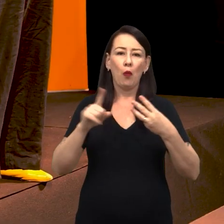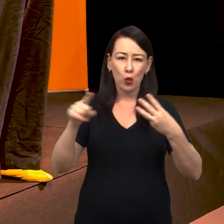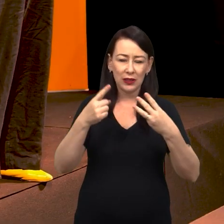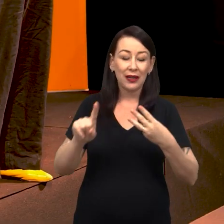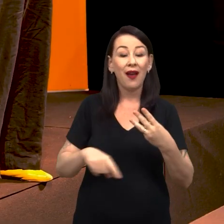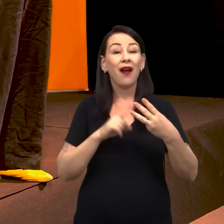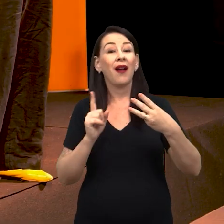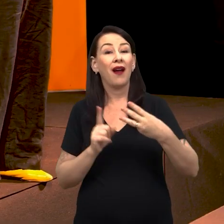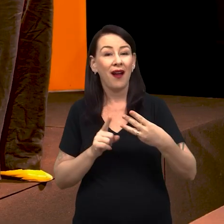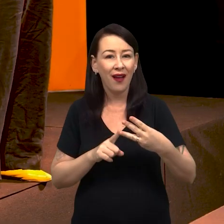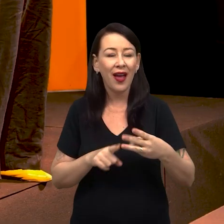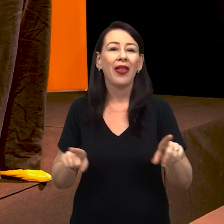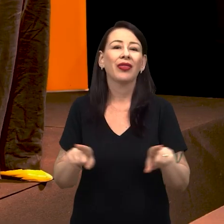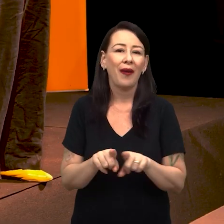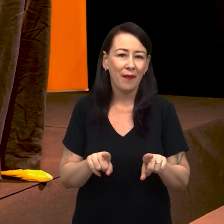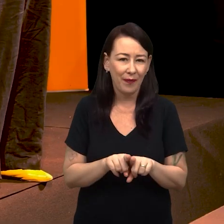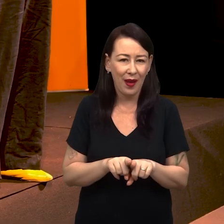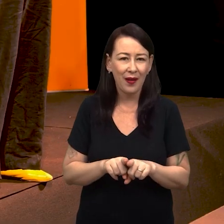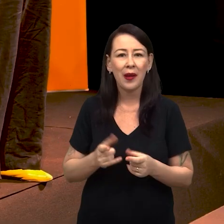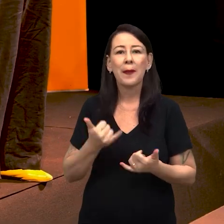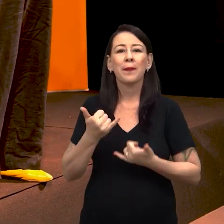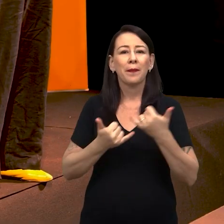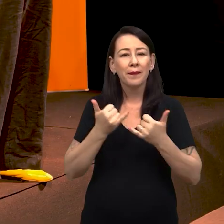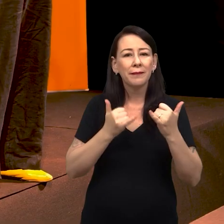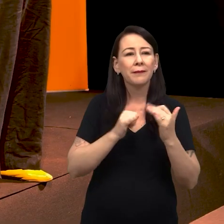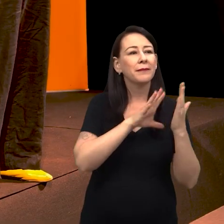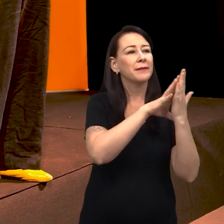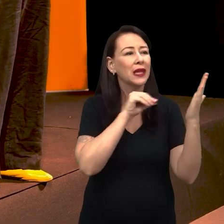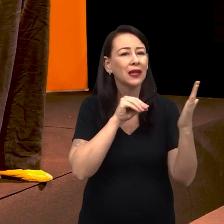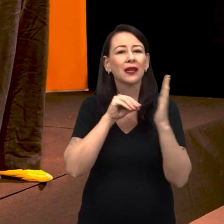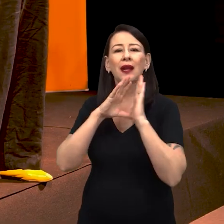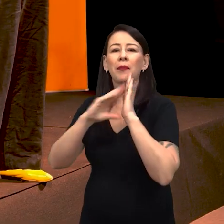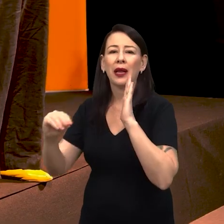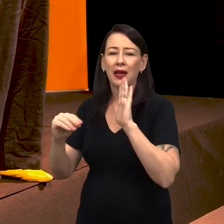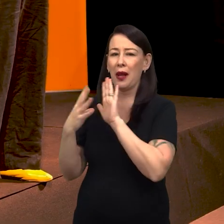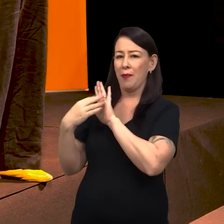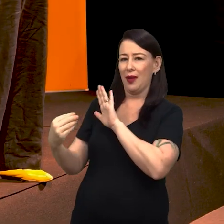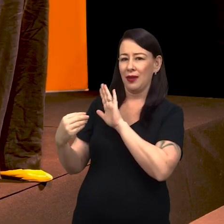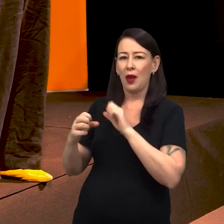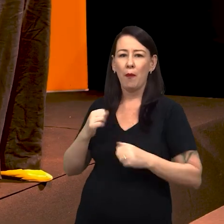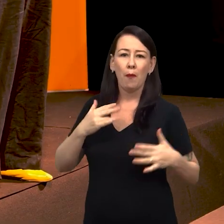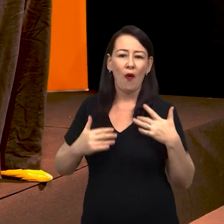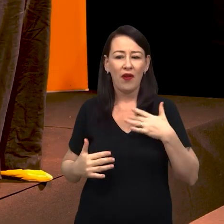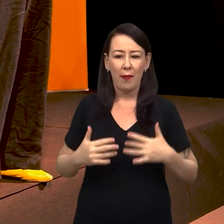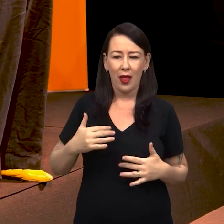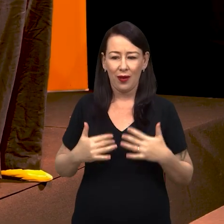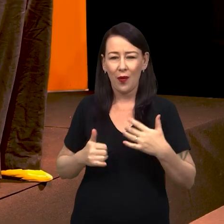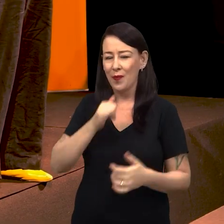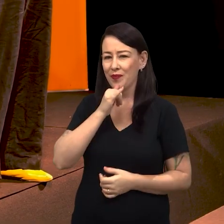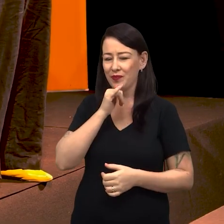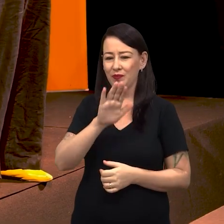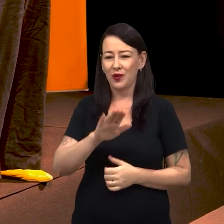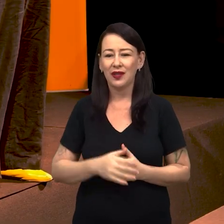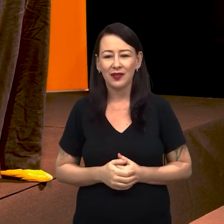é cantada, que são as brincadeiras de imitação, as brincadeiras de